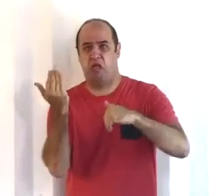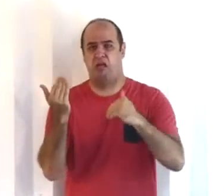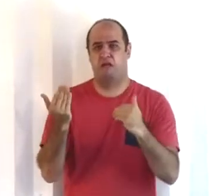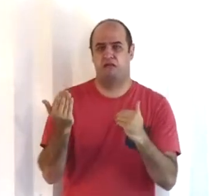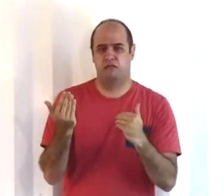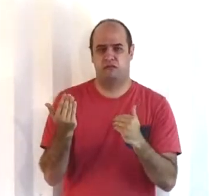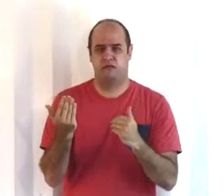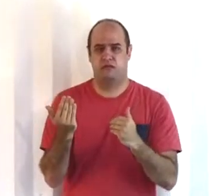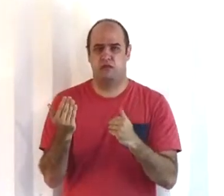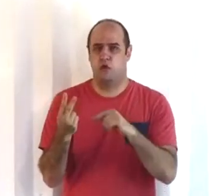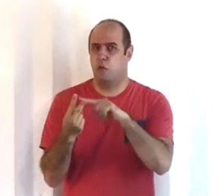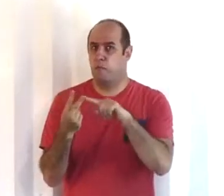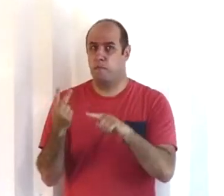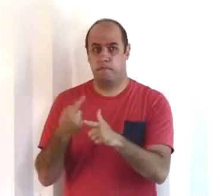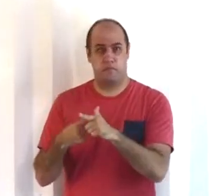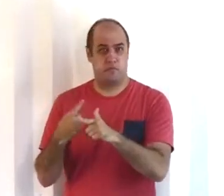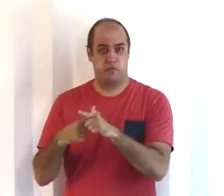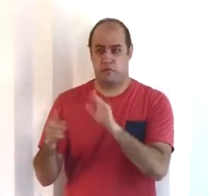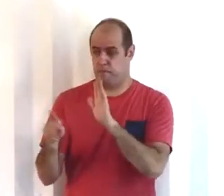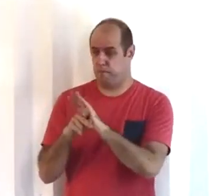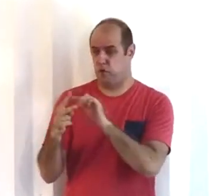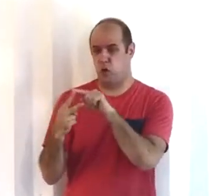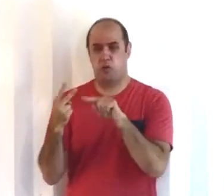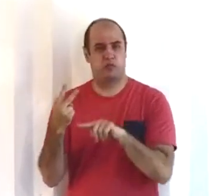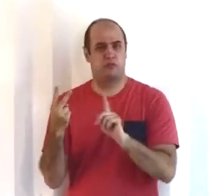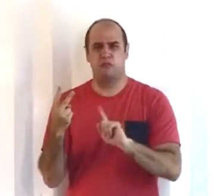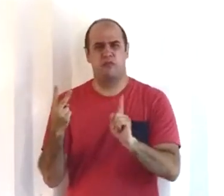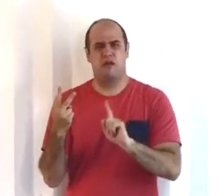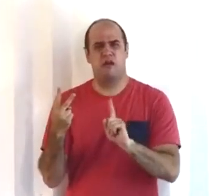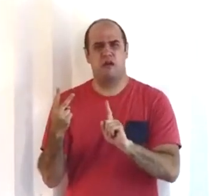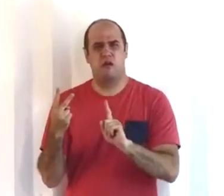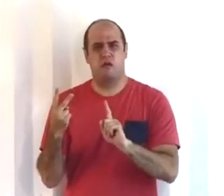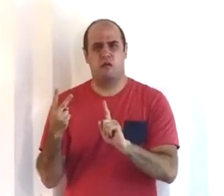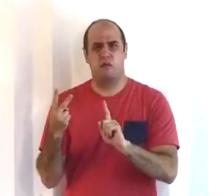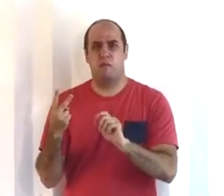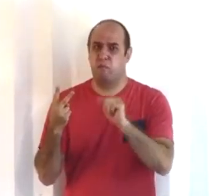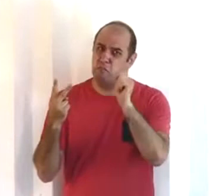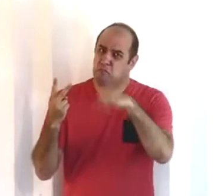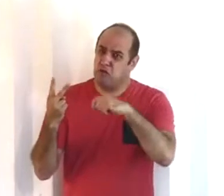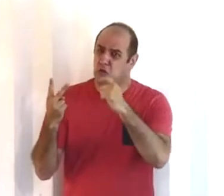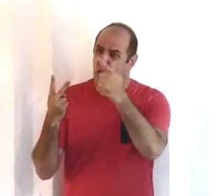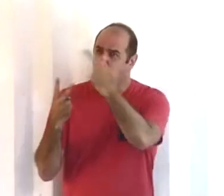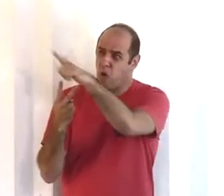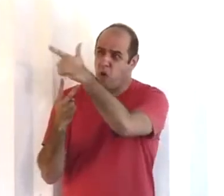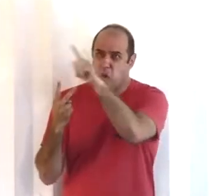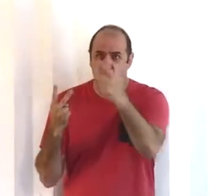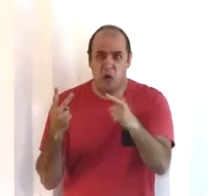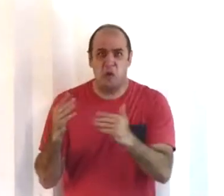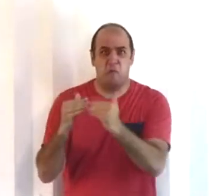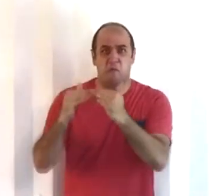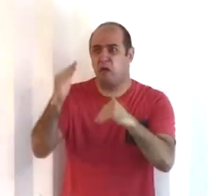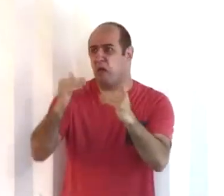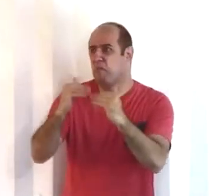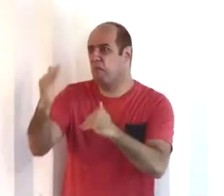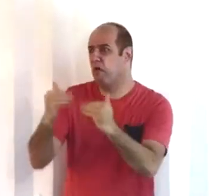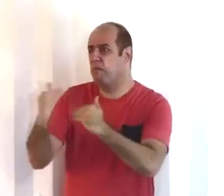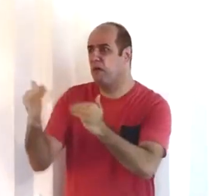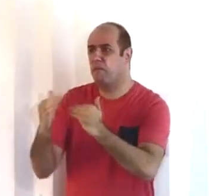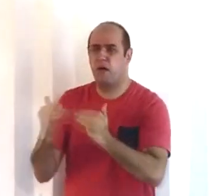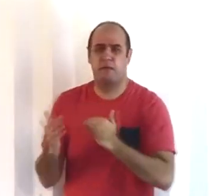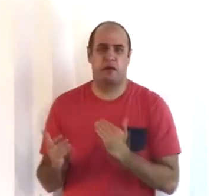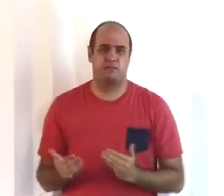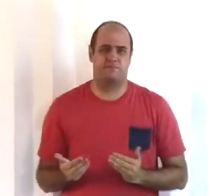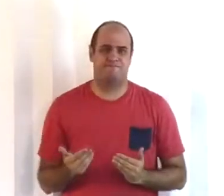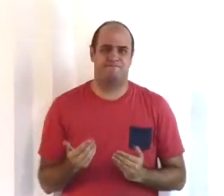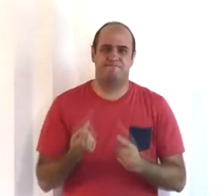era um problema só das duas, provavelmente isso estava acontecendo em Filipos. A preocupação do autor da carta é para que haja